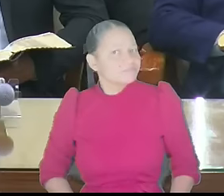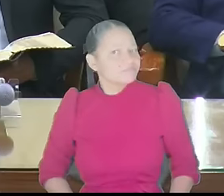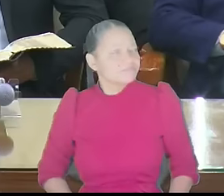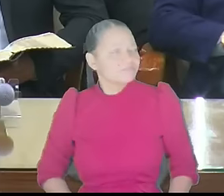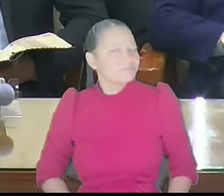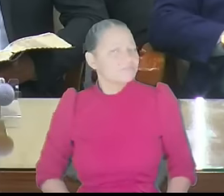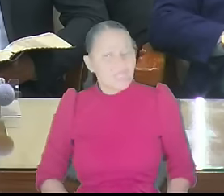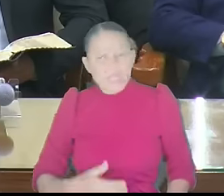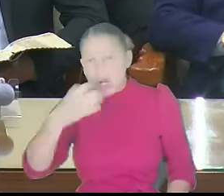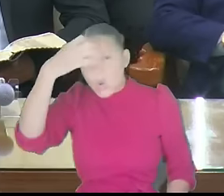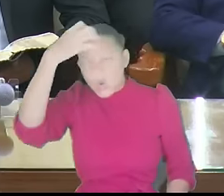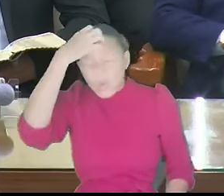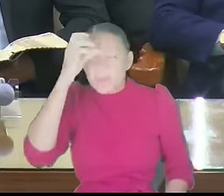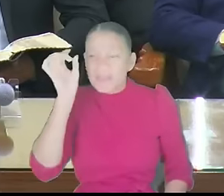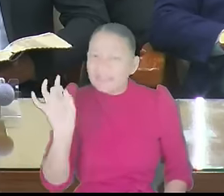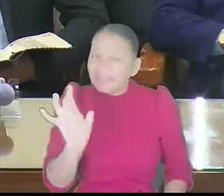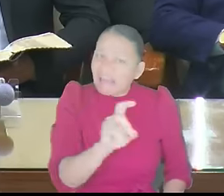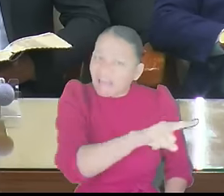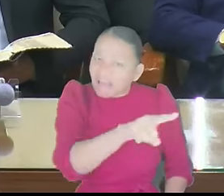A culpa é nossa.